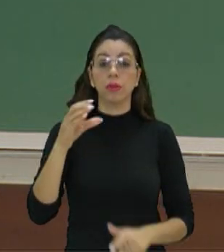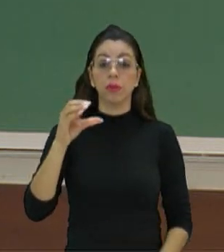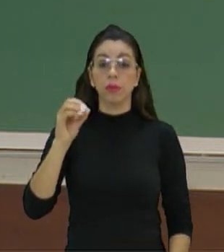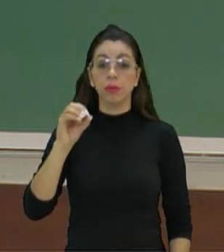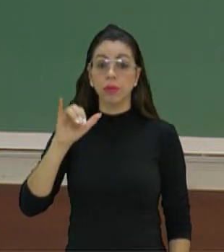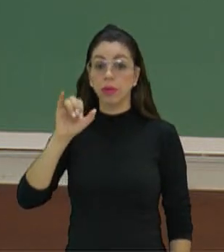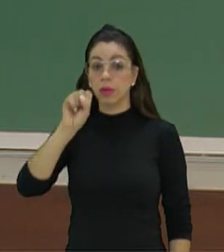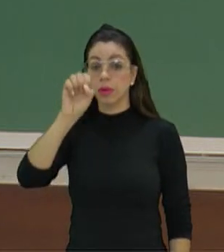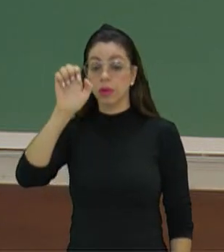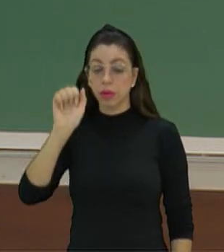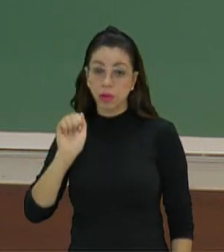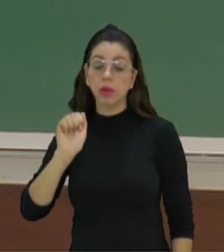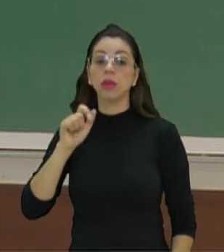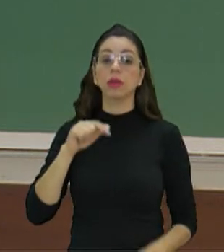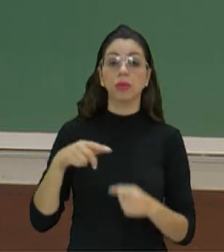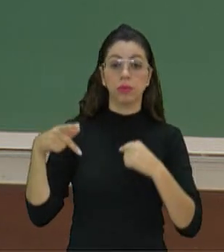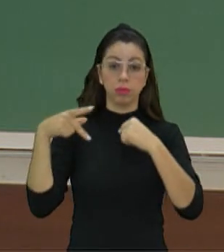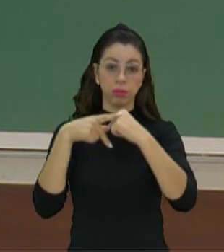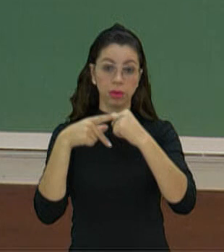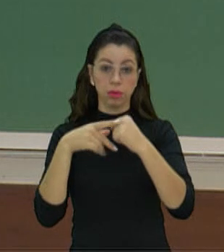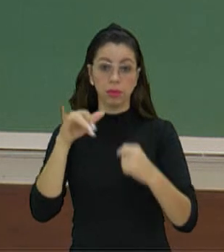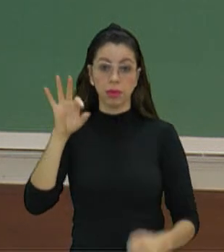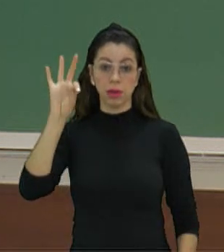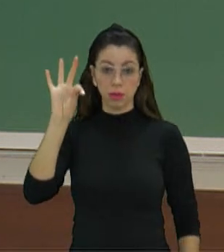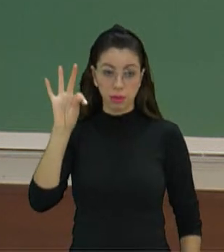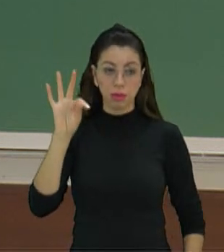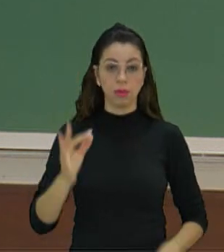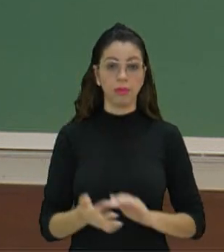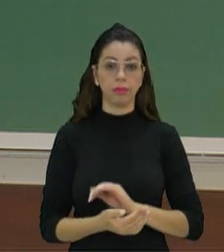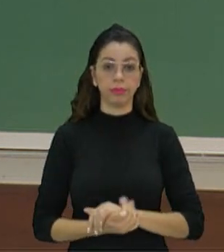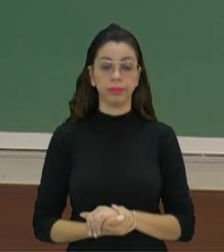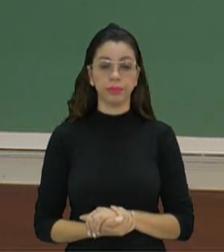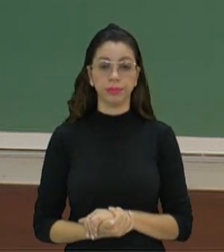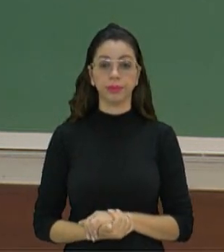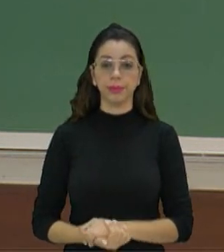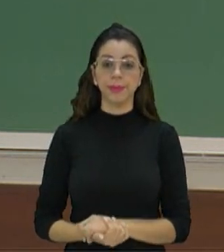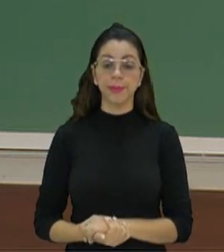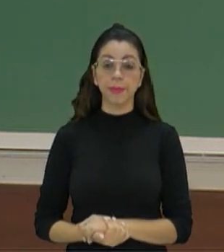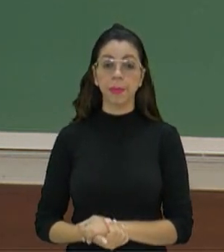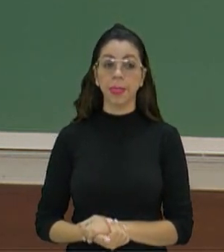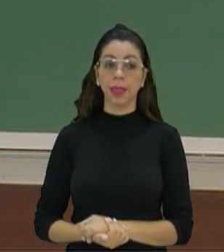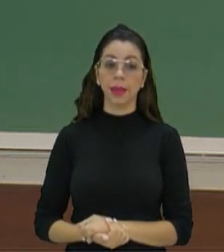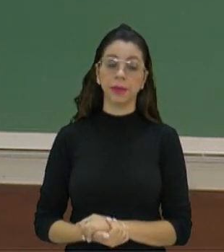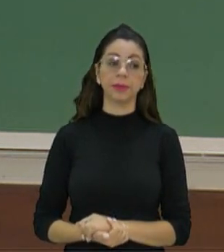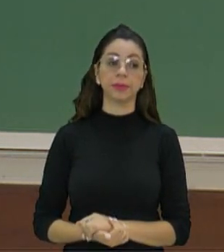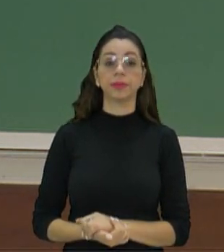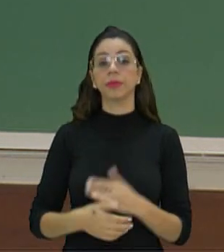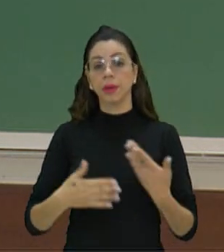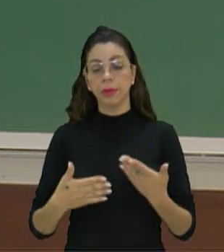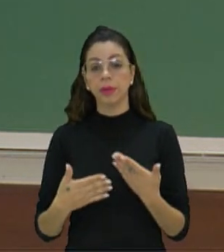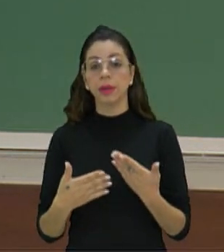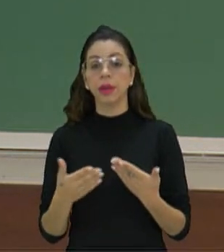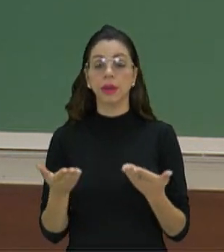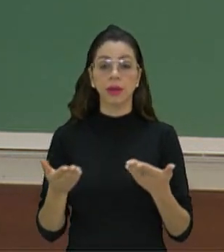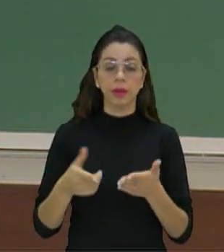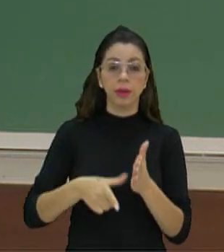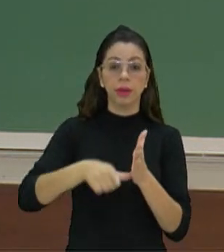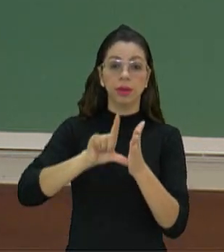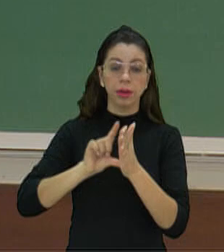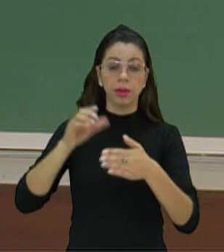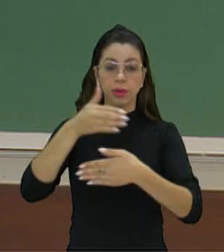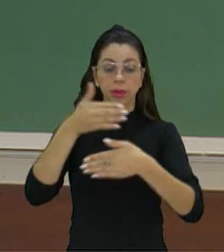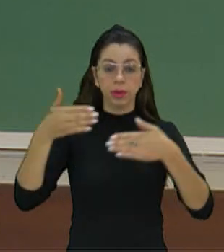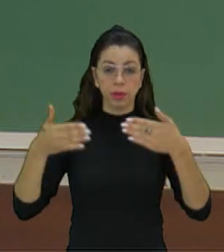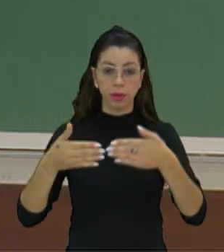usa o pronome it, ok? Vamos seguir. Então, nós fizemos a 1, 2, 3 e 4 do slide anterior e agora o